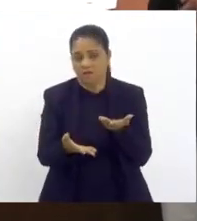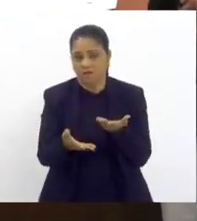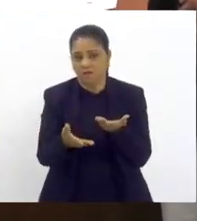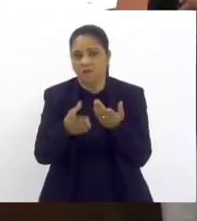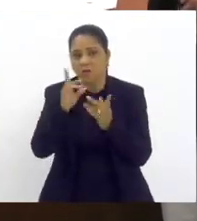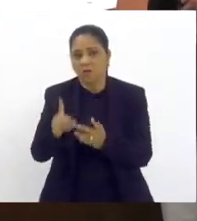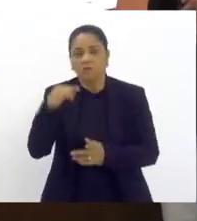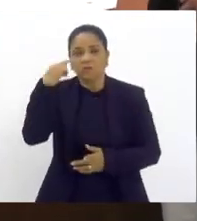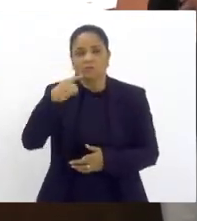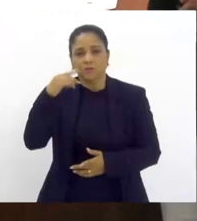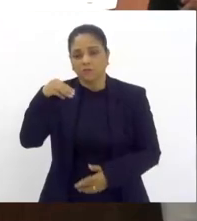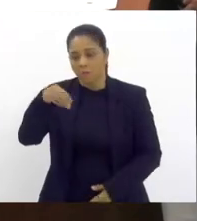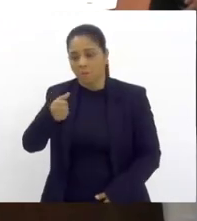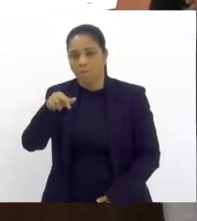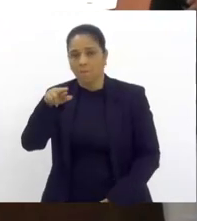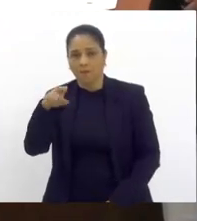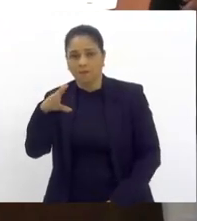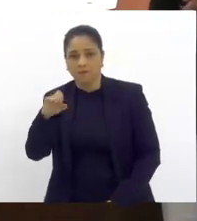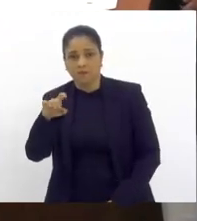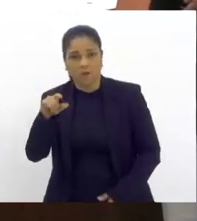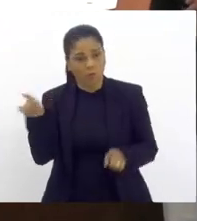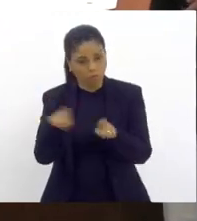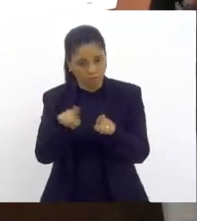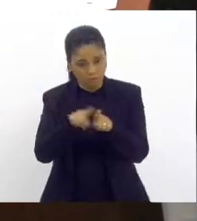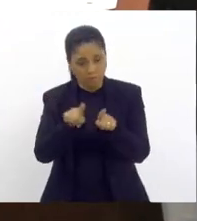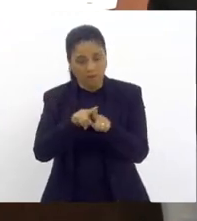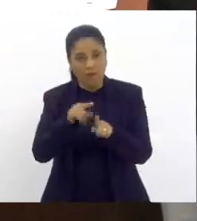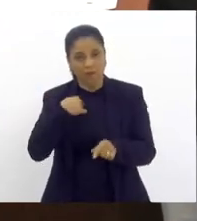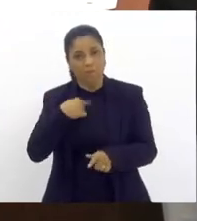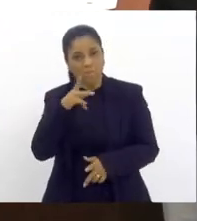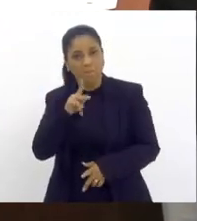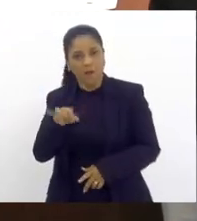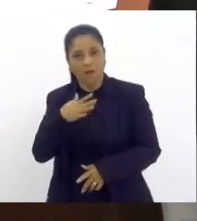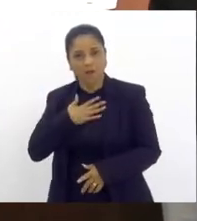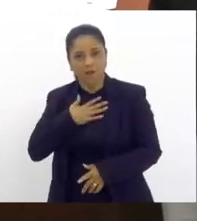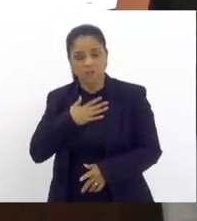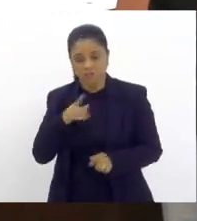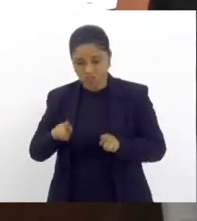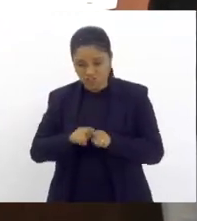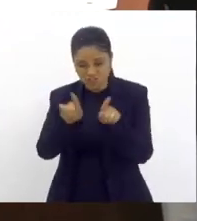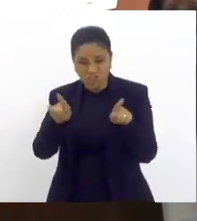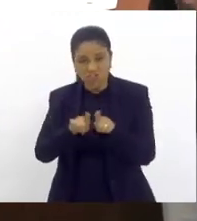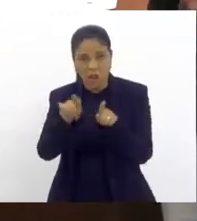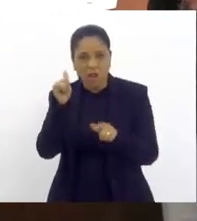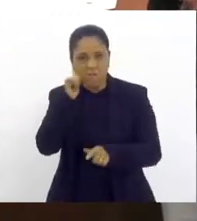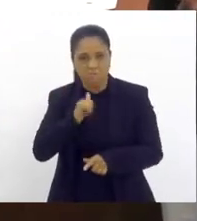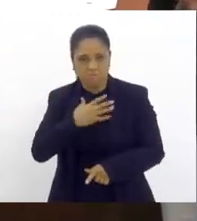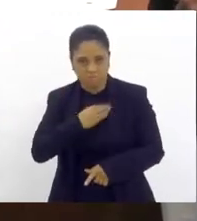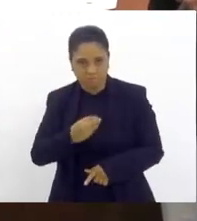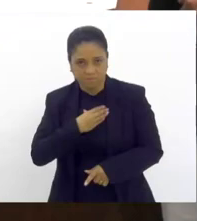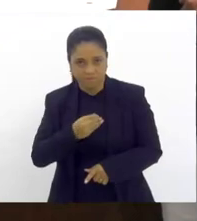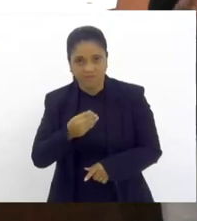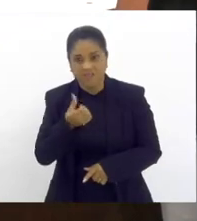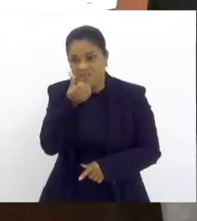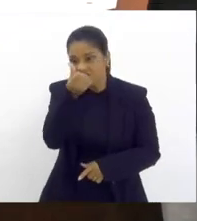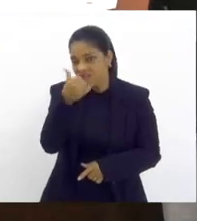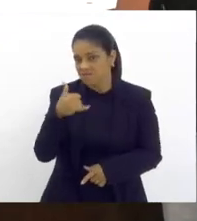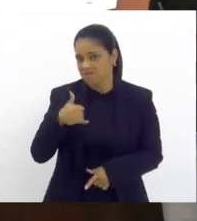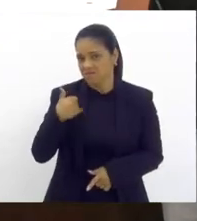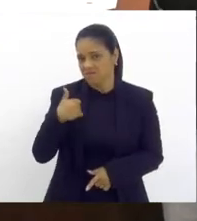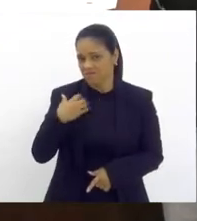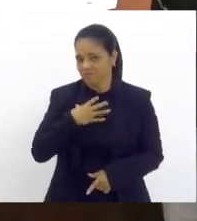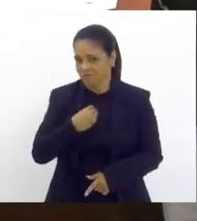Dino, eu também sou pai, Marcelo Dino, sou pai de gêmeas. Minhas filhas têm 6 anos de